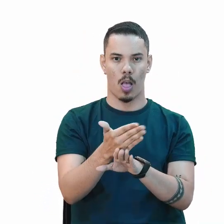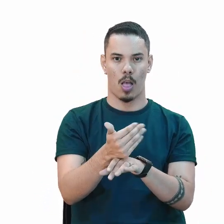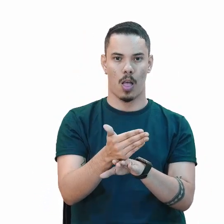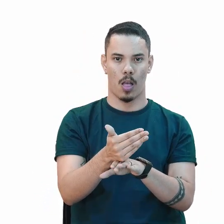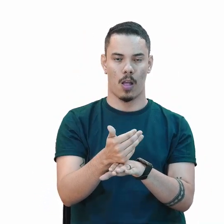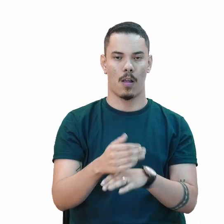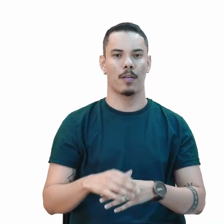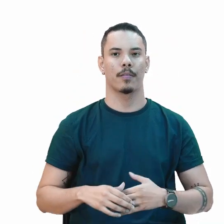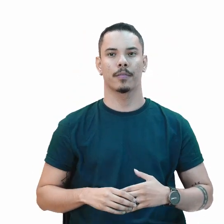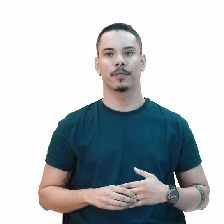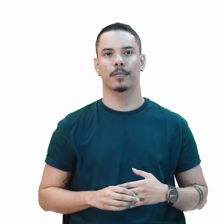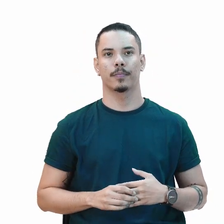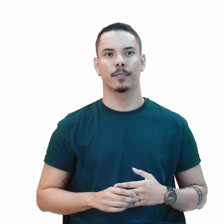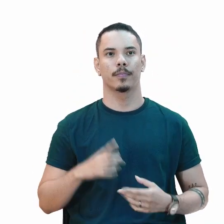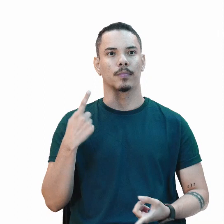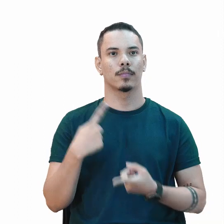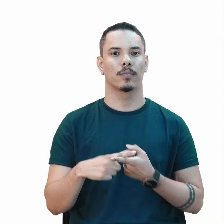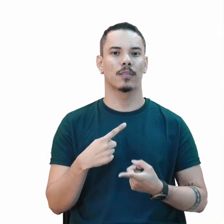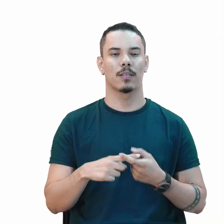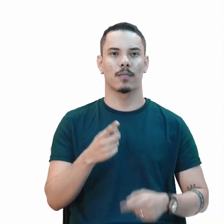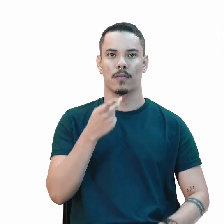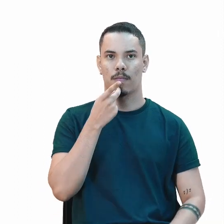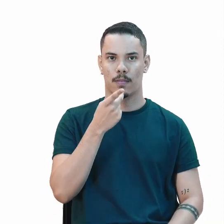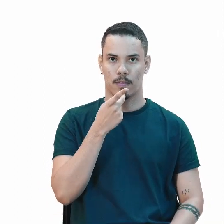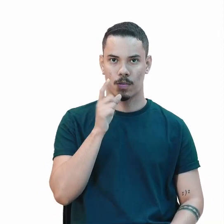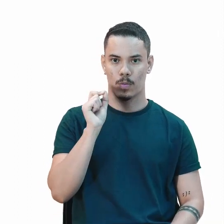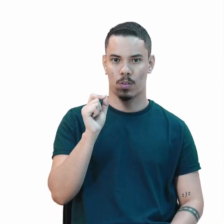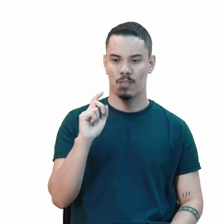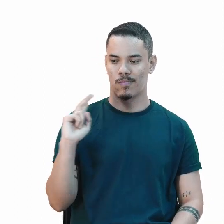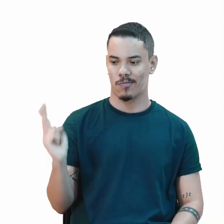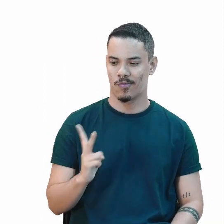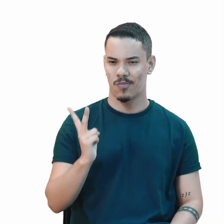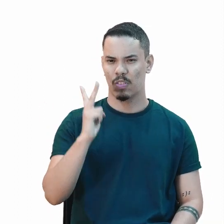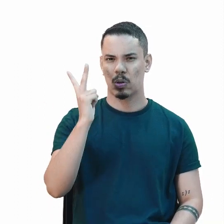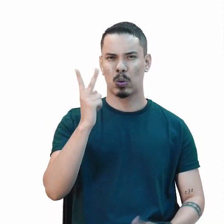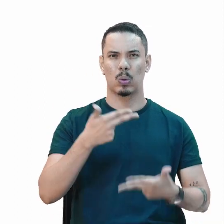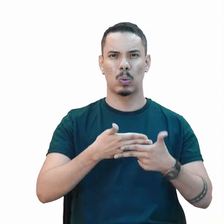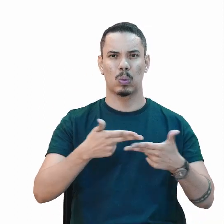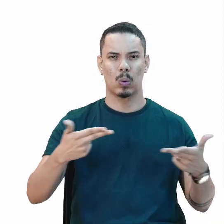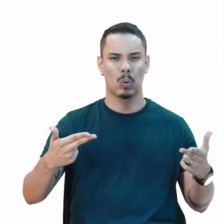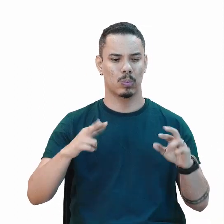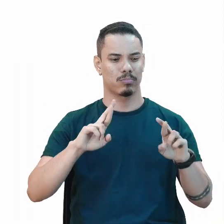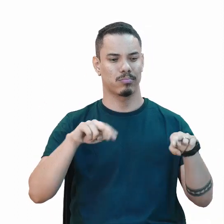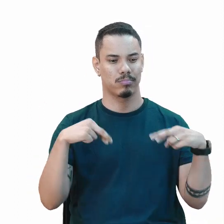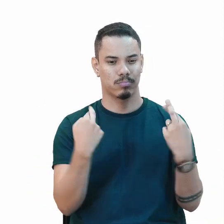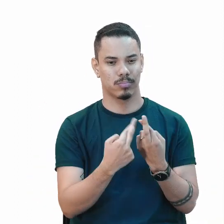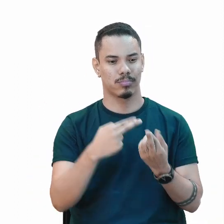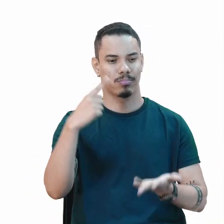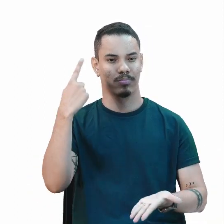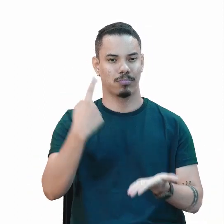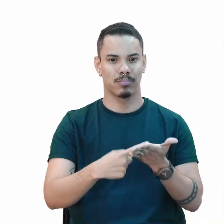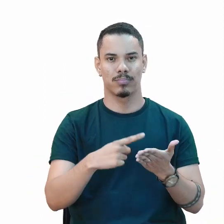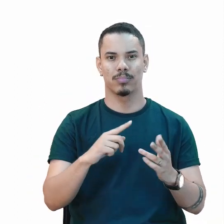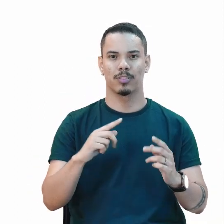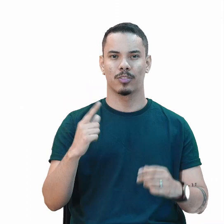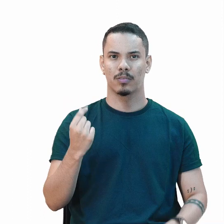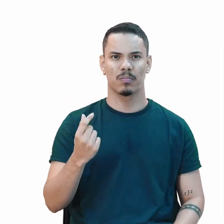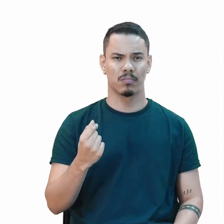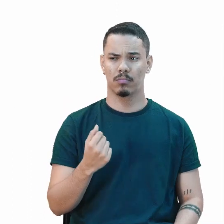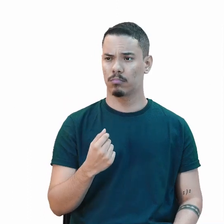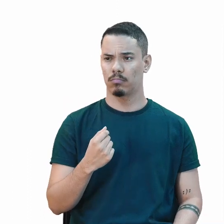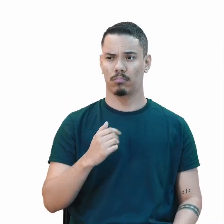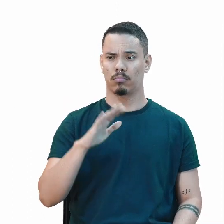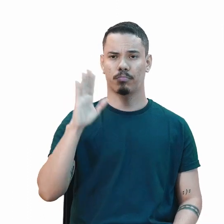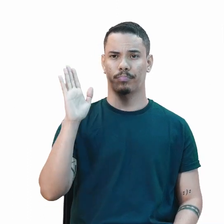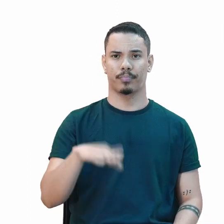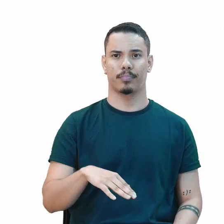louco, pois questionava os valores e as convenções sociais de forma radical e